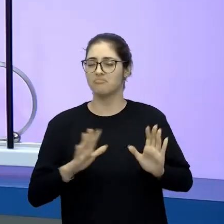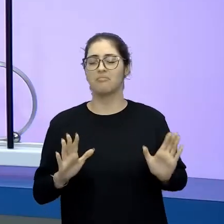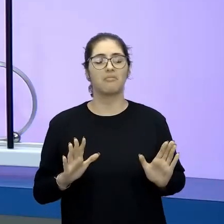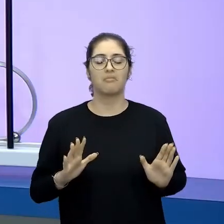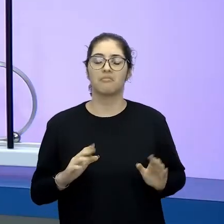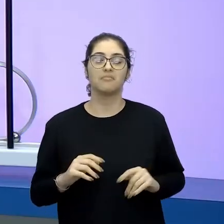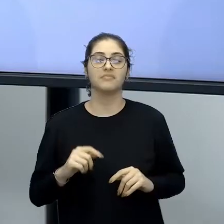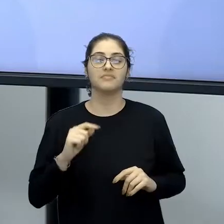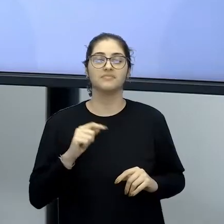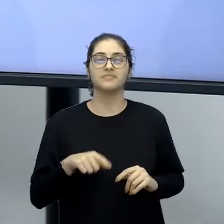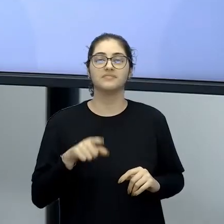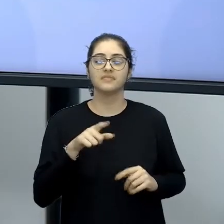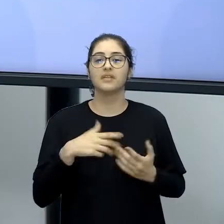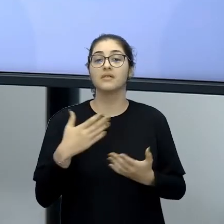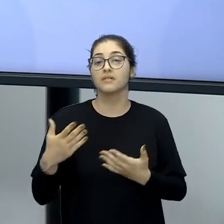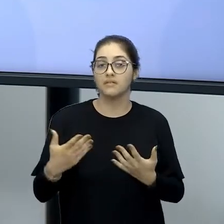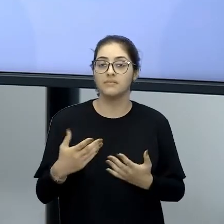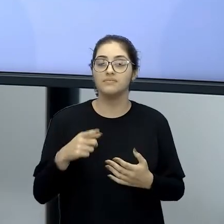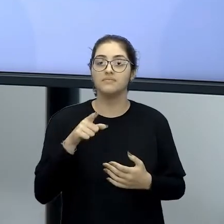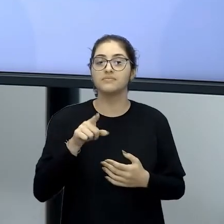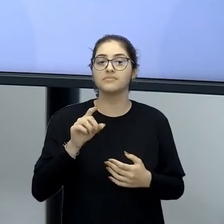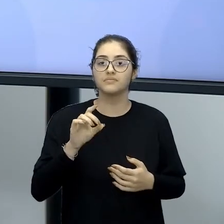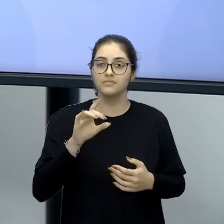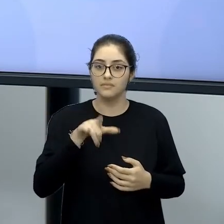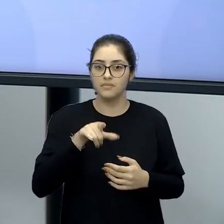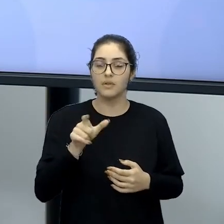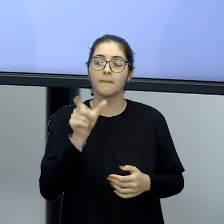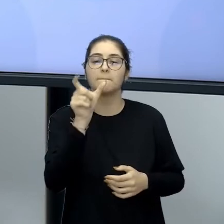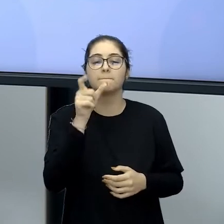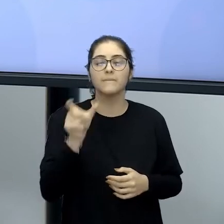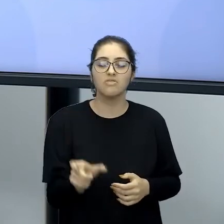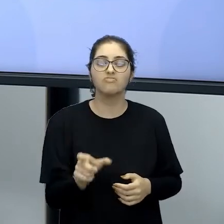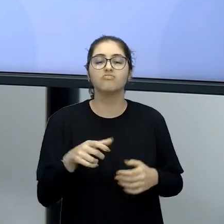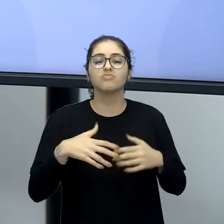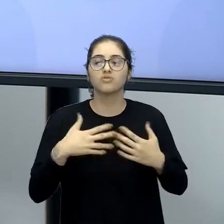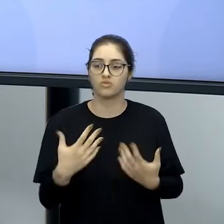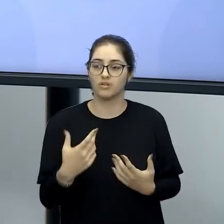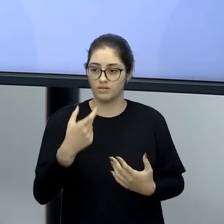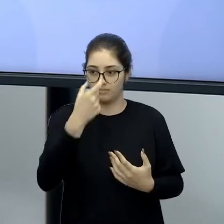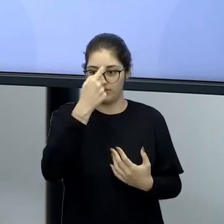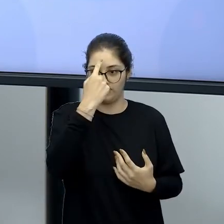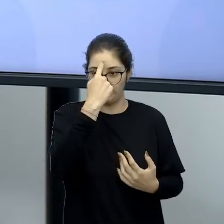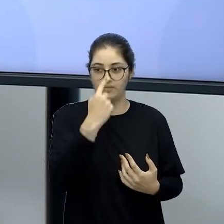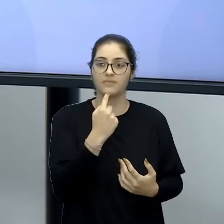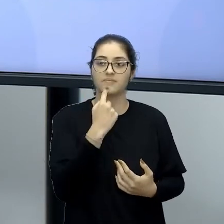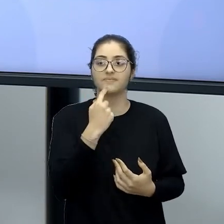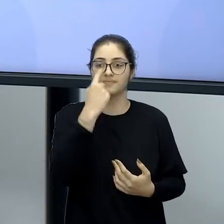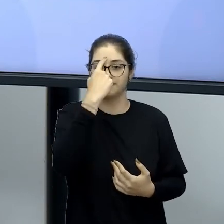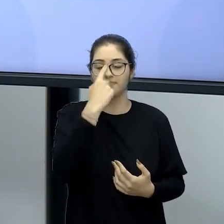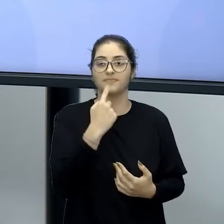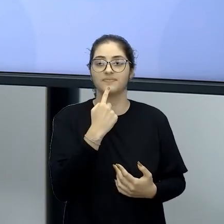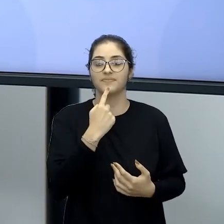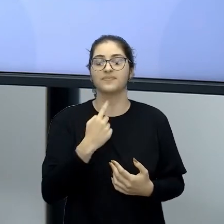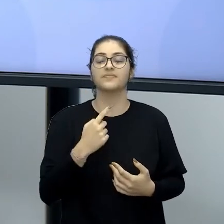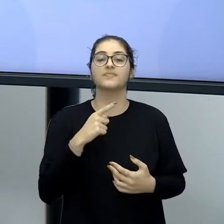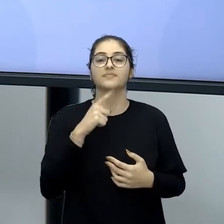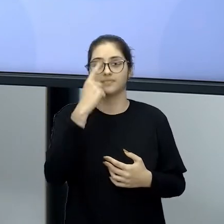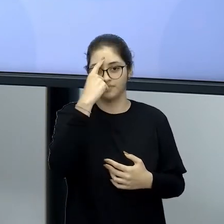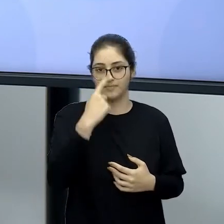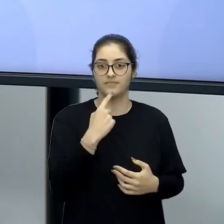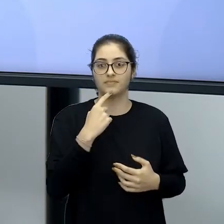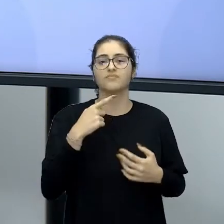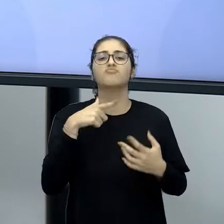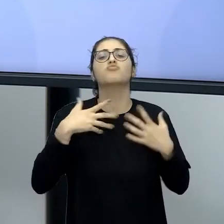não consumia. Que tipo de perfil eu sou? Isso também é bem interessante vocês pensarem